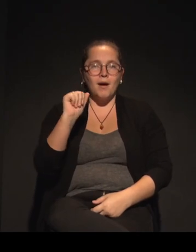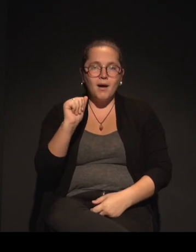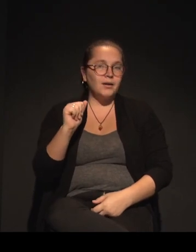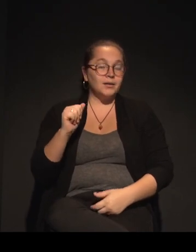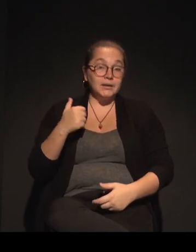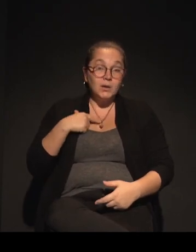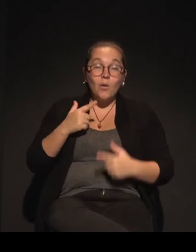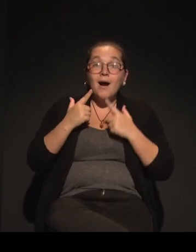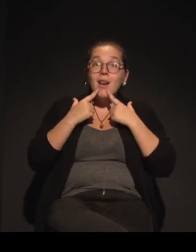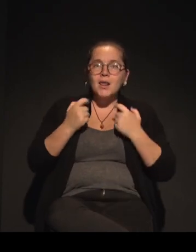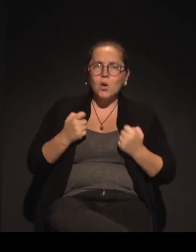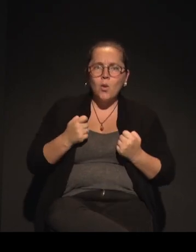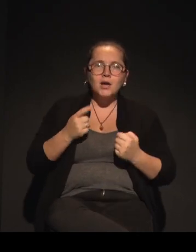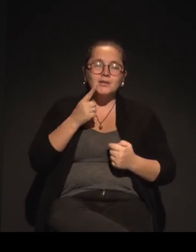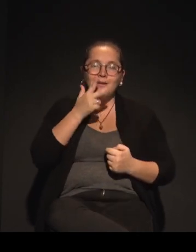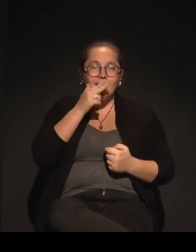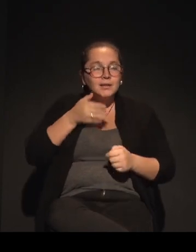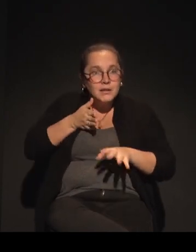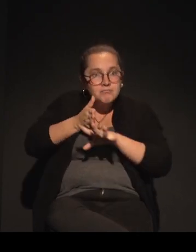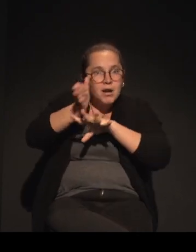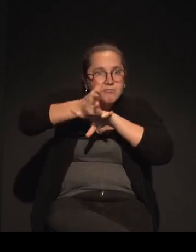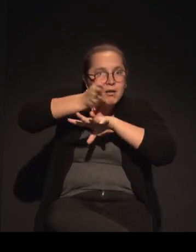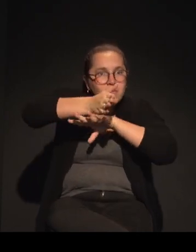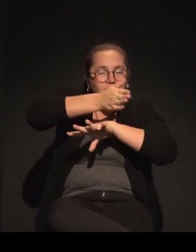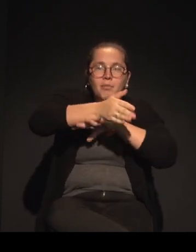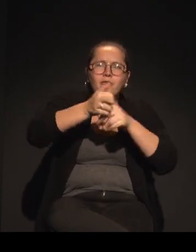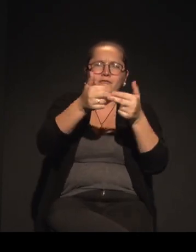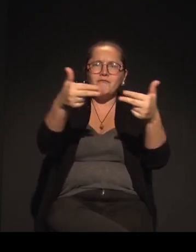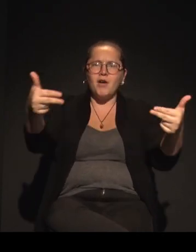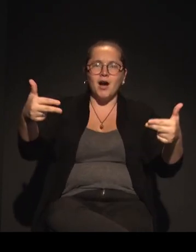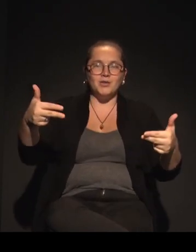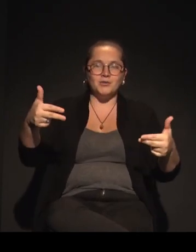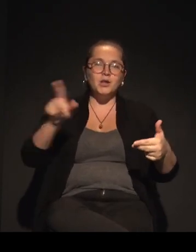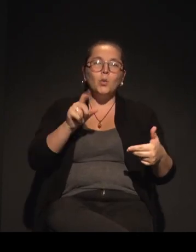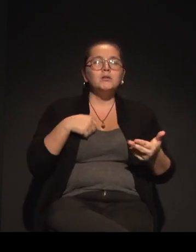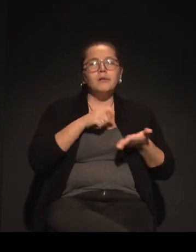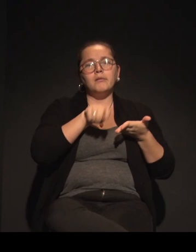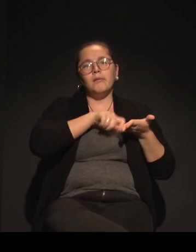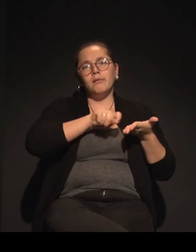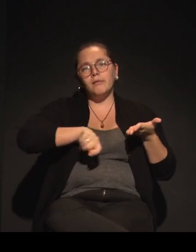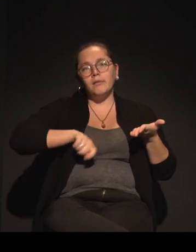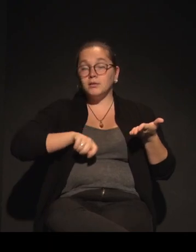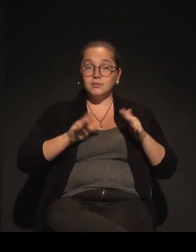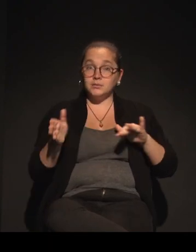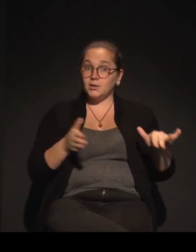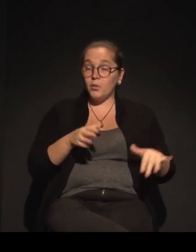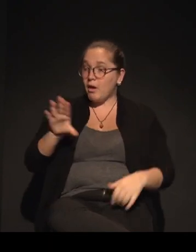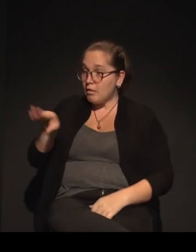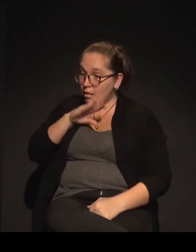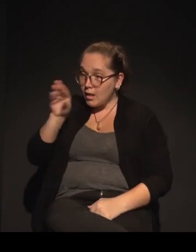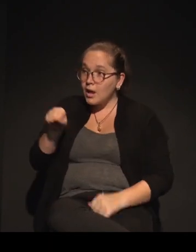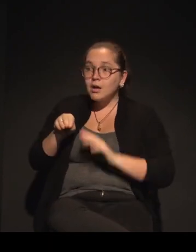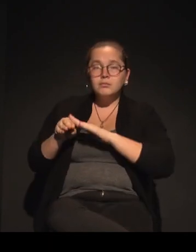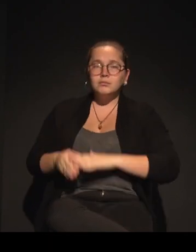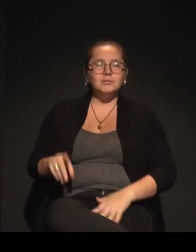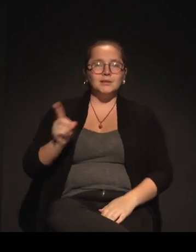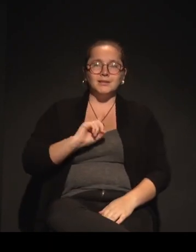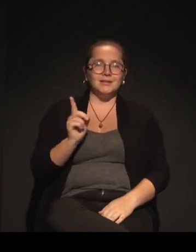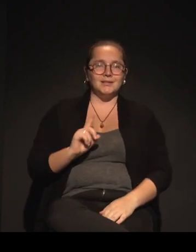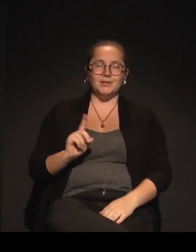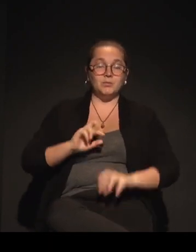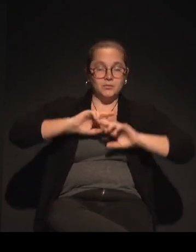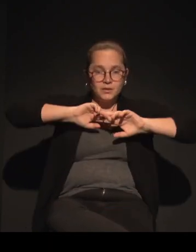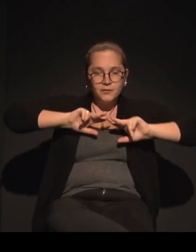o caminho é de simplesmente só é é a escrita nem ia falar e assim